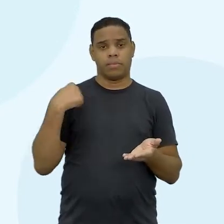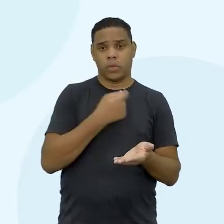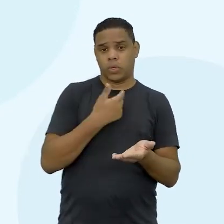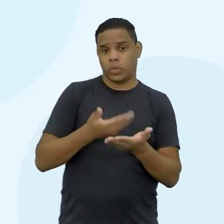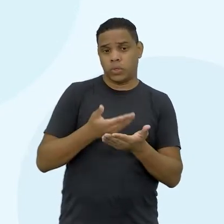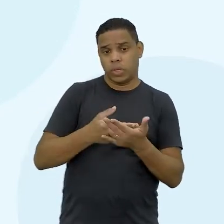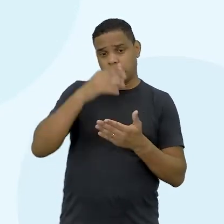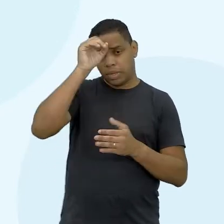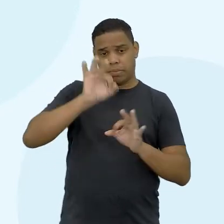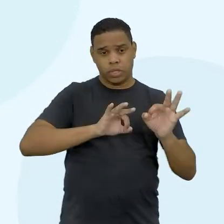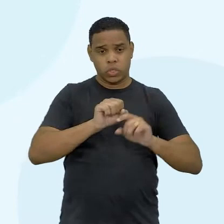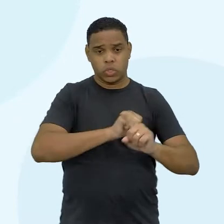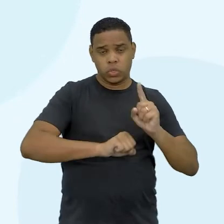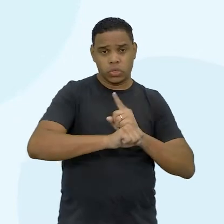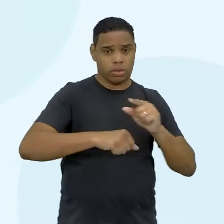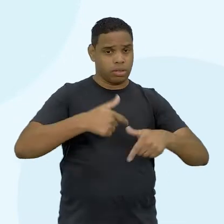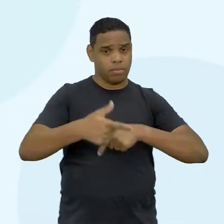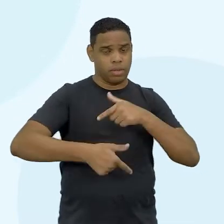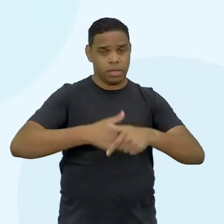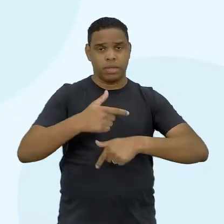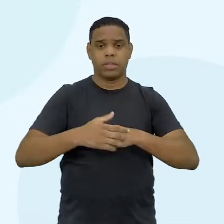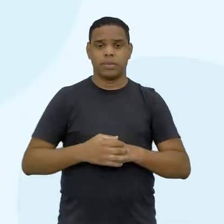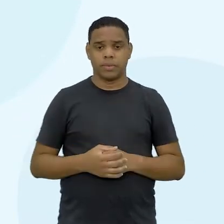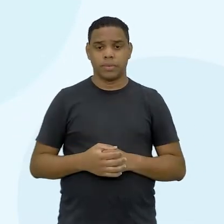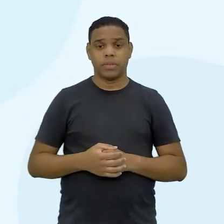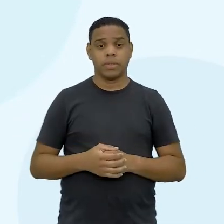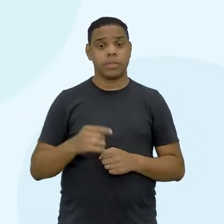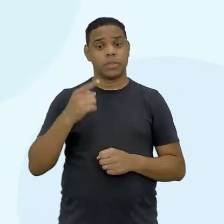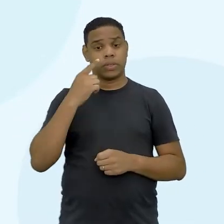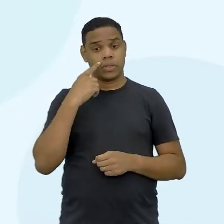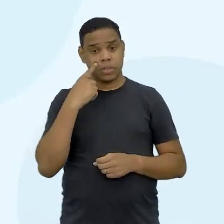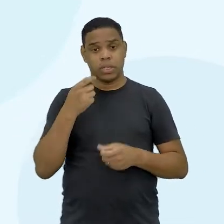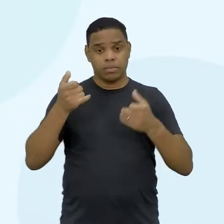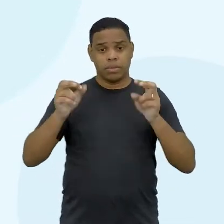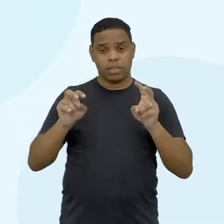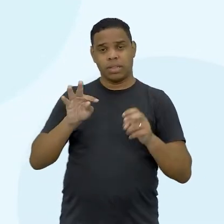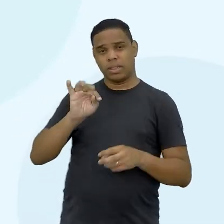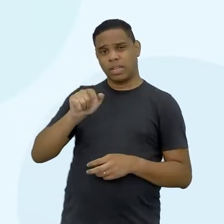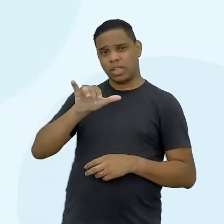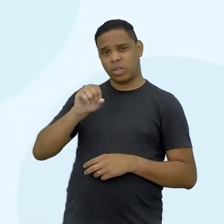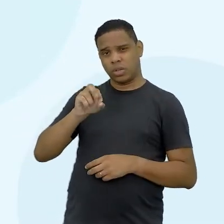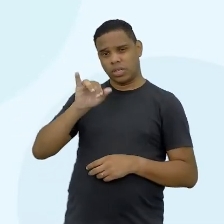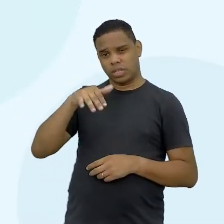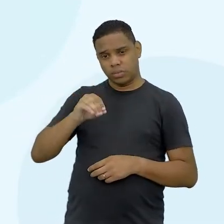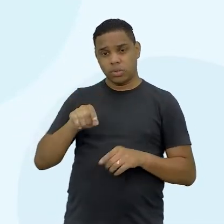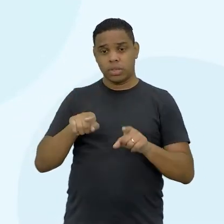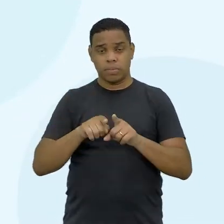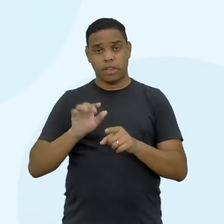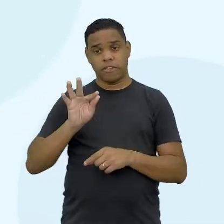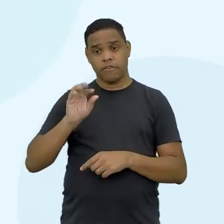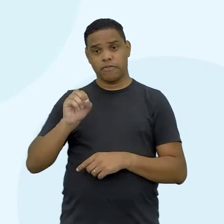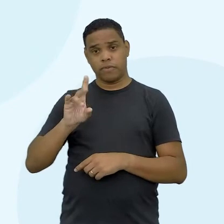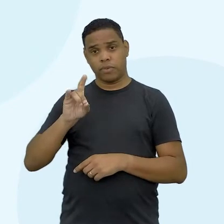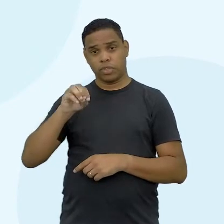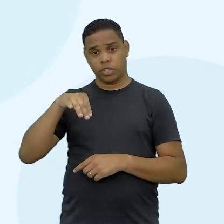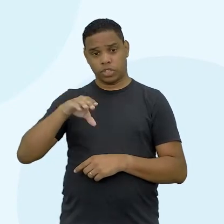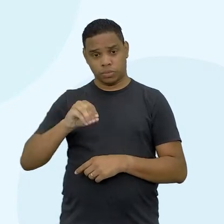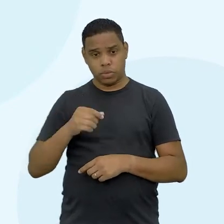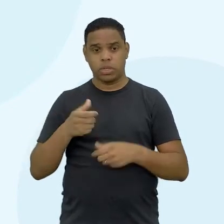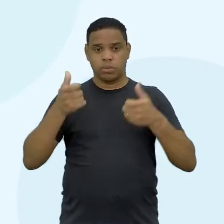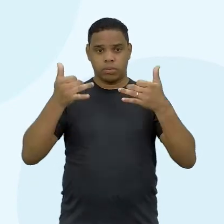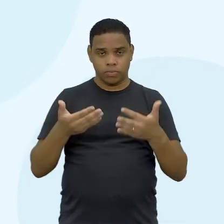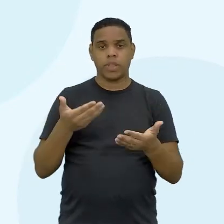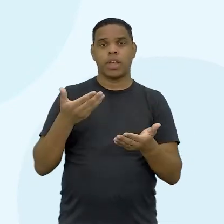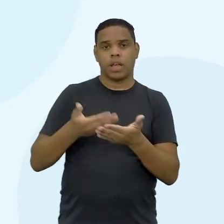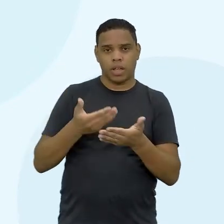né, a organização social do trabalho. E olha só, antecipei alguns assuntos do Taylorismo e do Fordismo, mas eu também retomei a aula